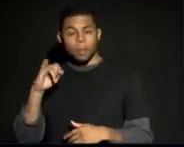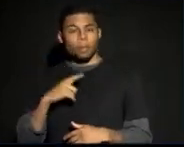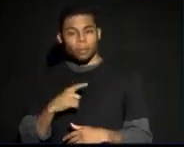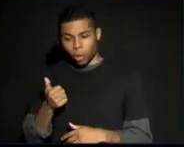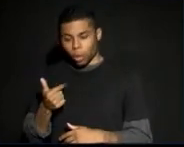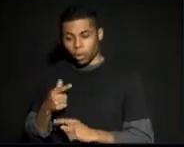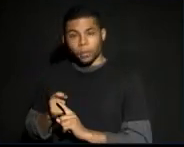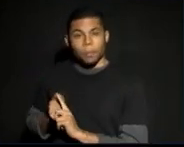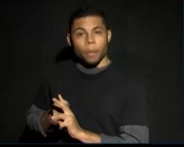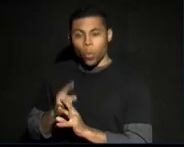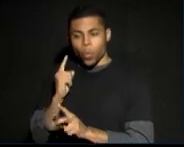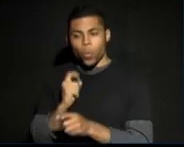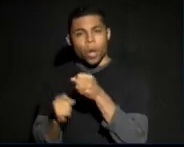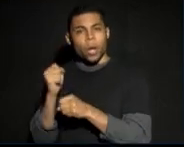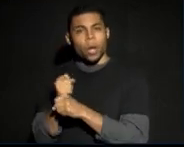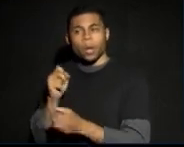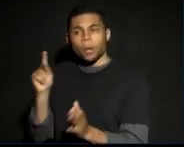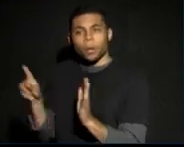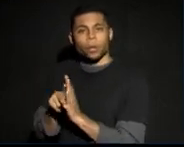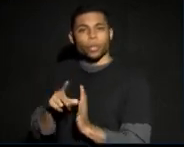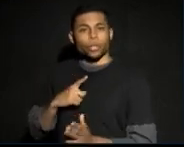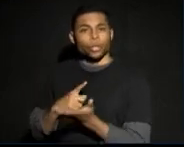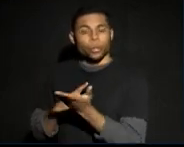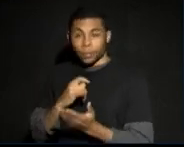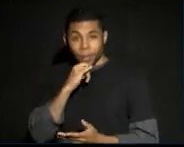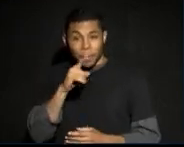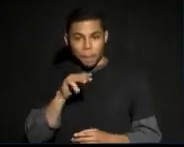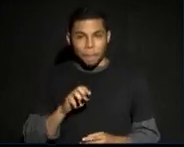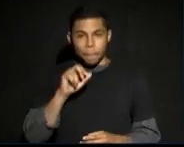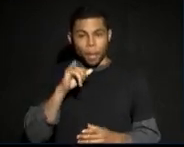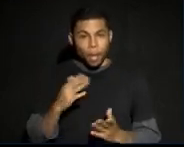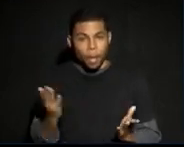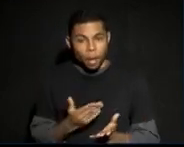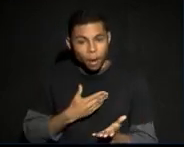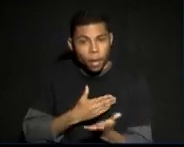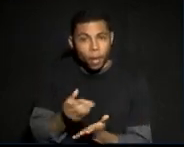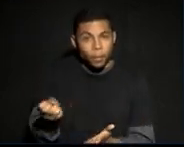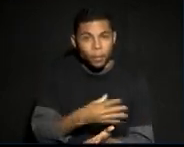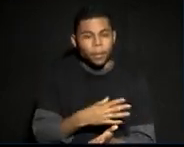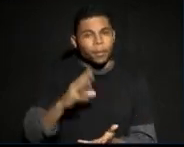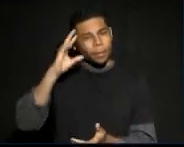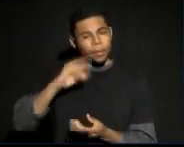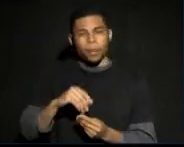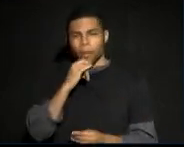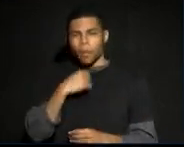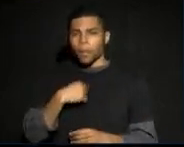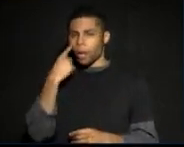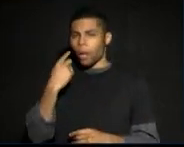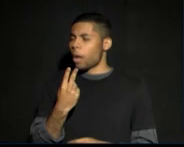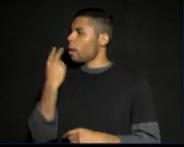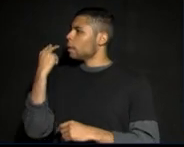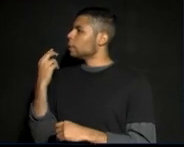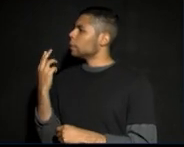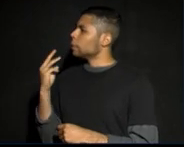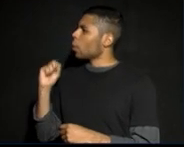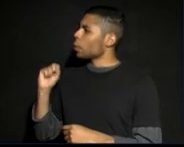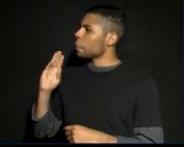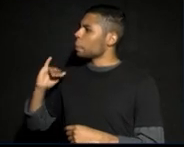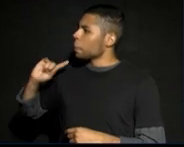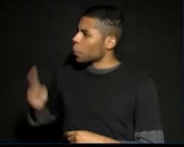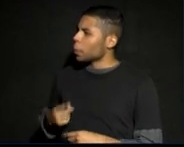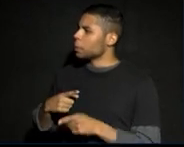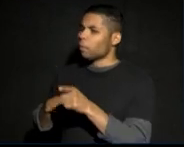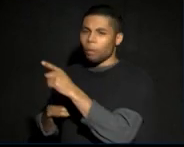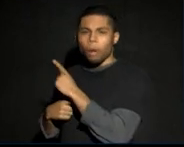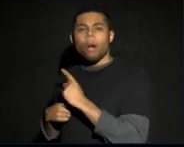então quando a gente acha que você tá desenvolvendo ainda um mei que já tá entrando nesse fundo e eu olho os 30 milhões e milhões de